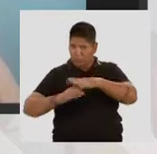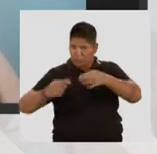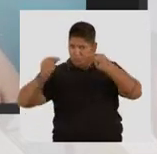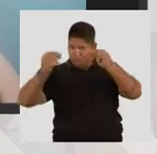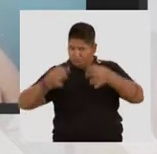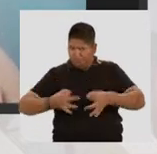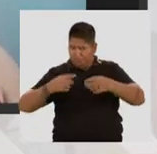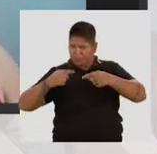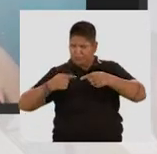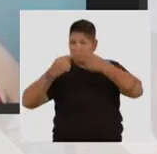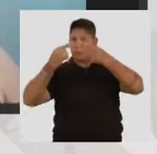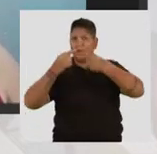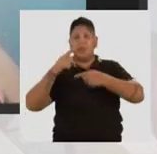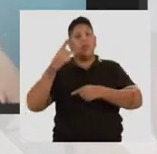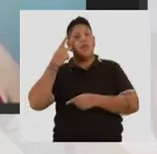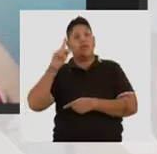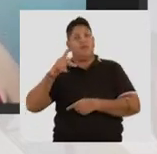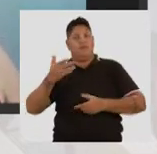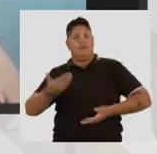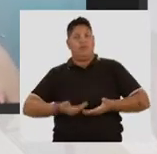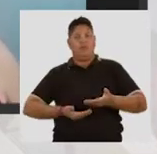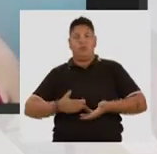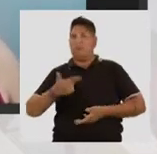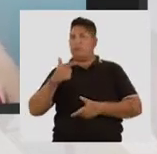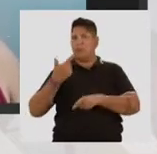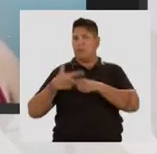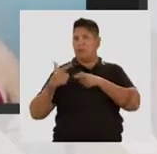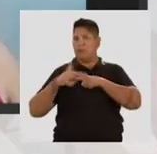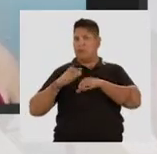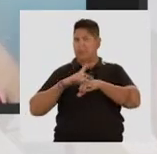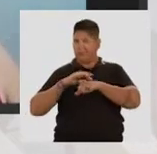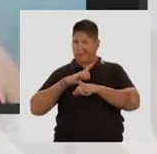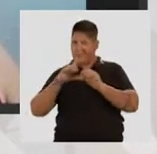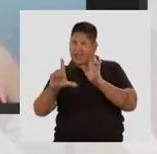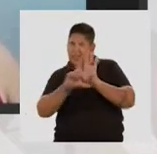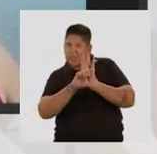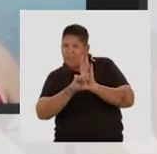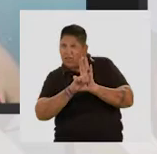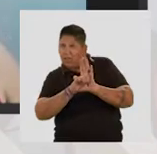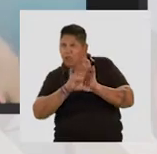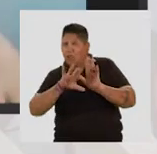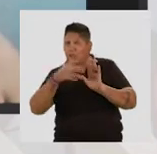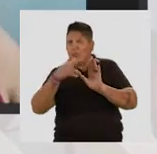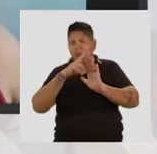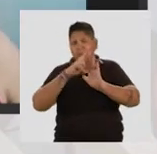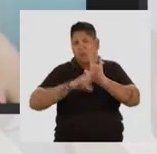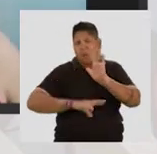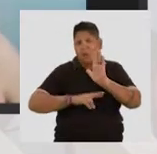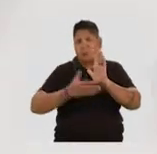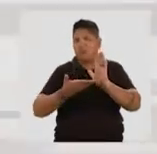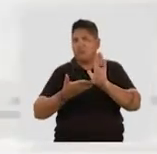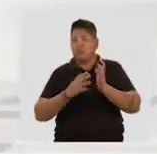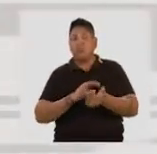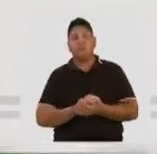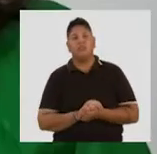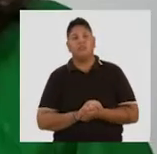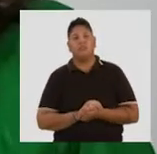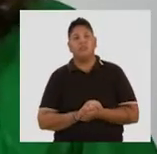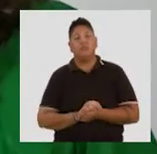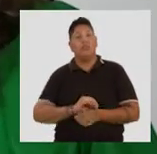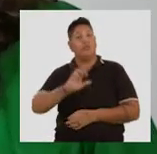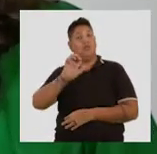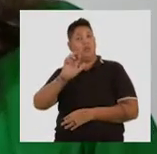ergonômica para que seus trabalhadores não tenham problemas de saúde. Tem alguma lei ou alguma norma?